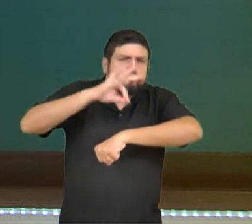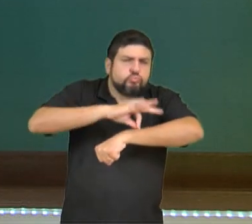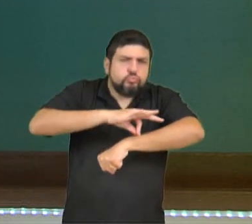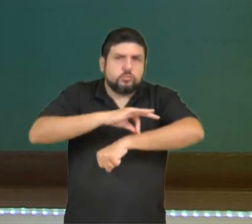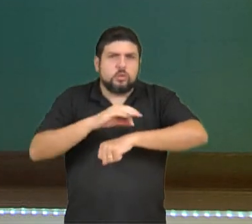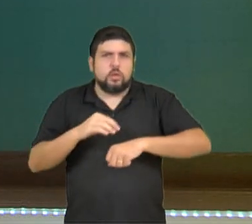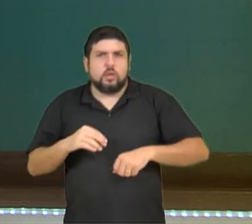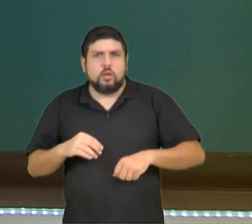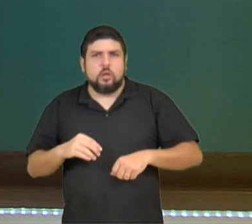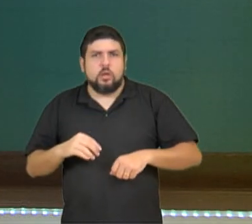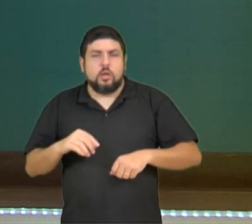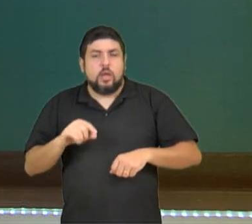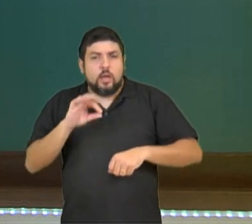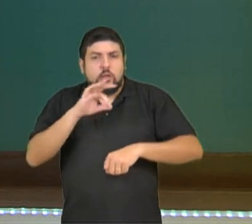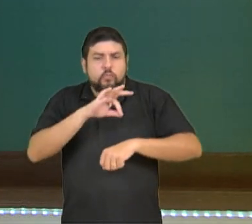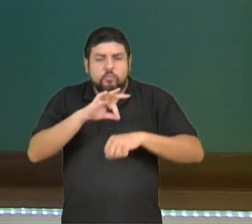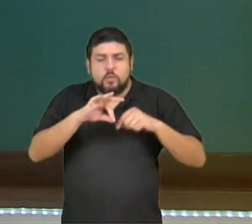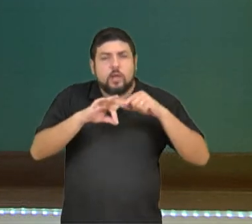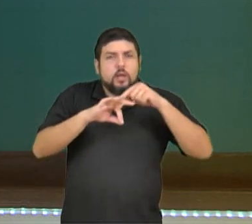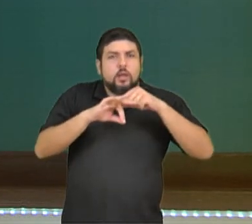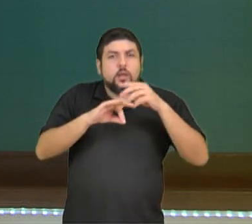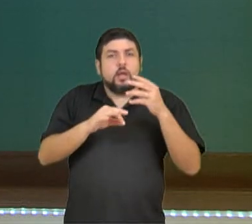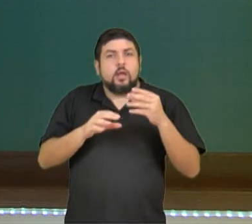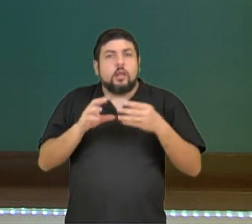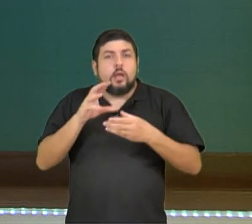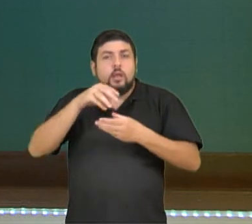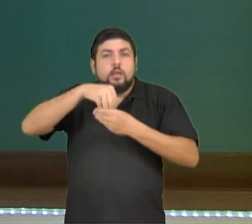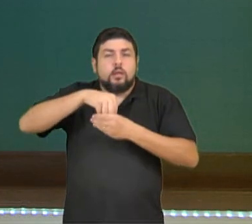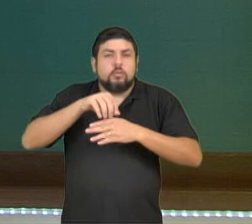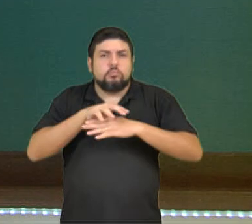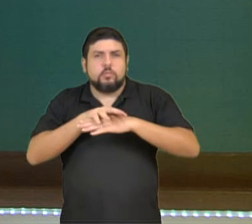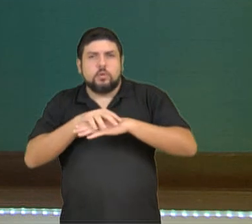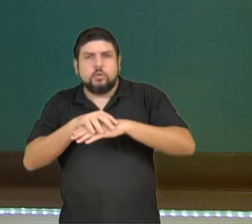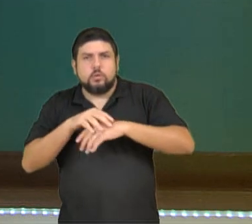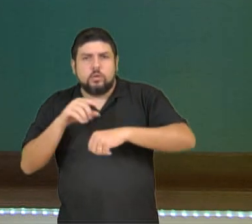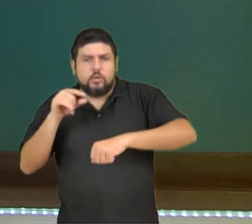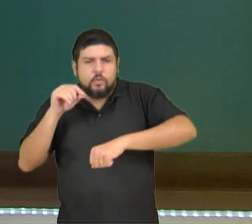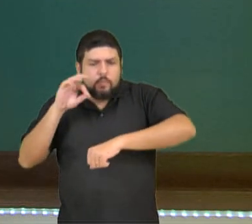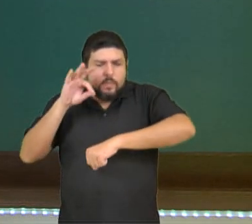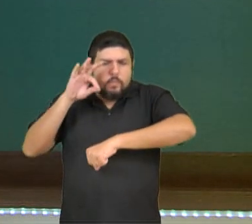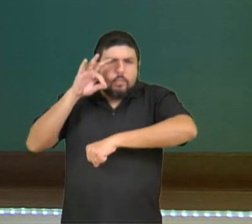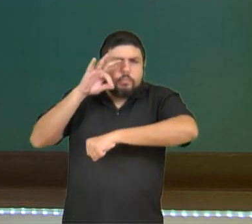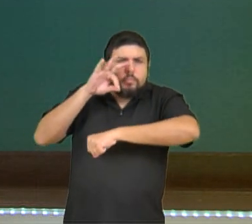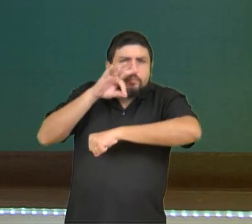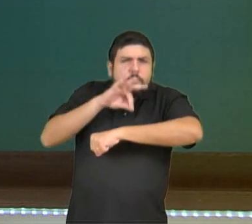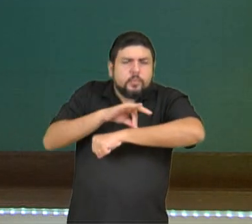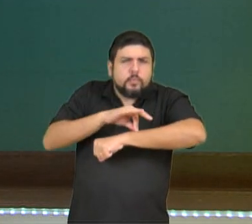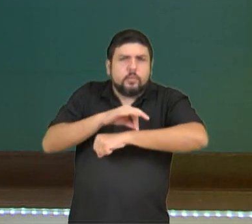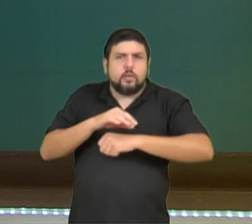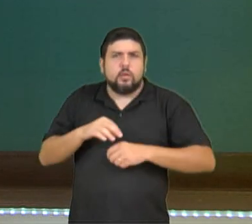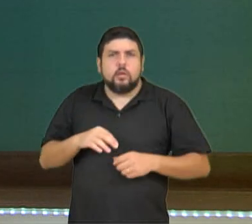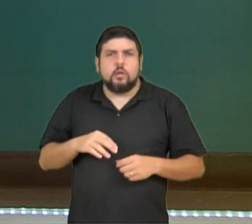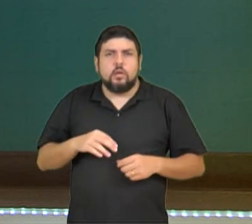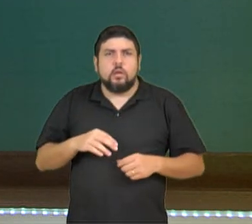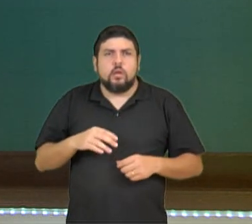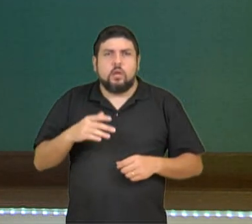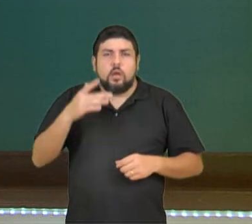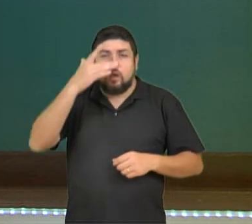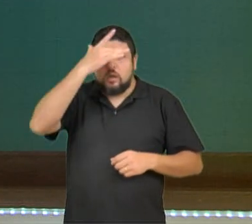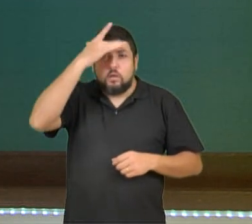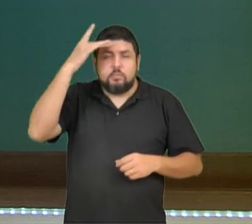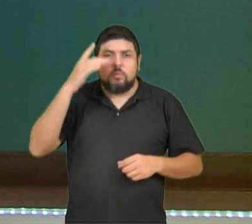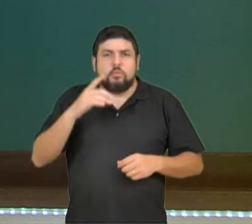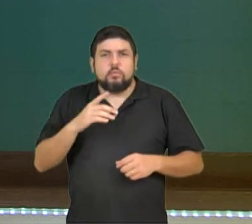O inseto é o vetor da doença. A picada do inseto faz com que a pessoa seja infectada por